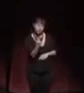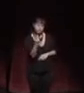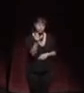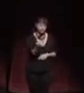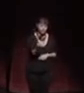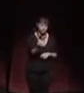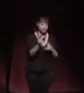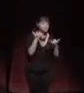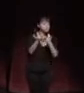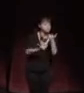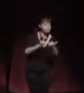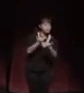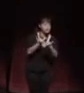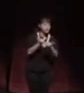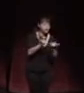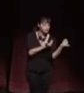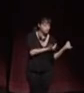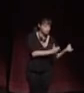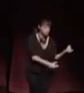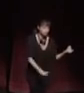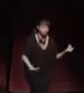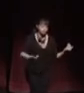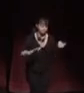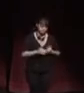E nós todos que estamos aqui